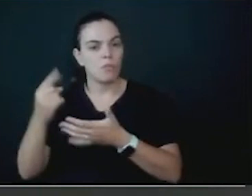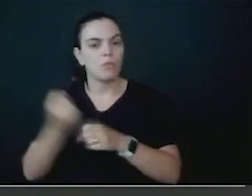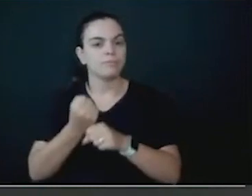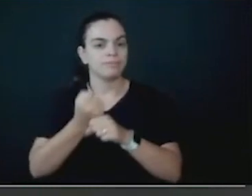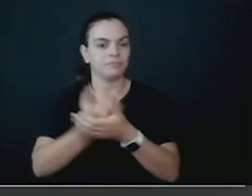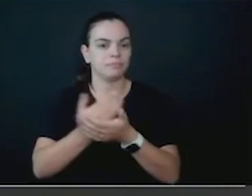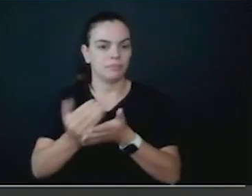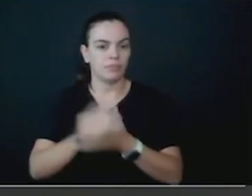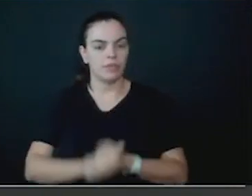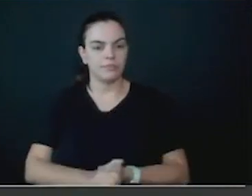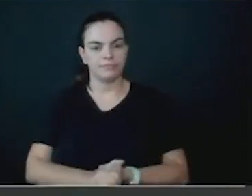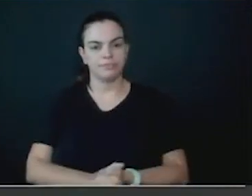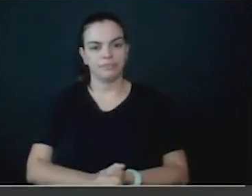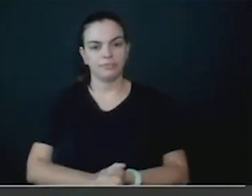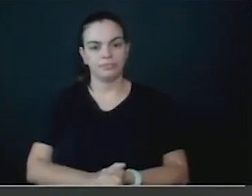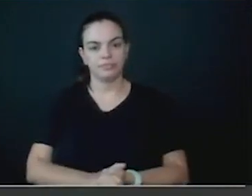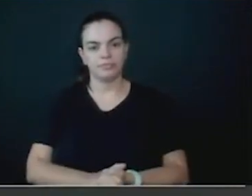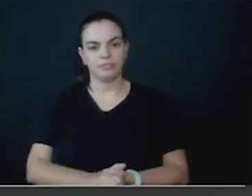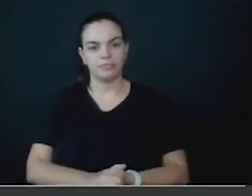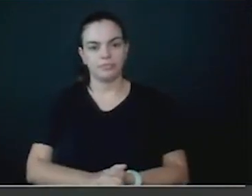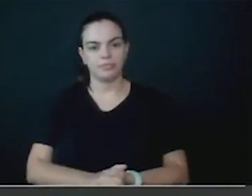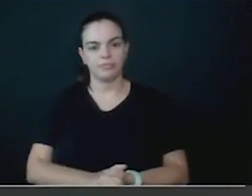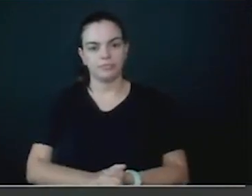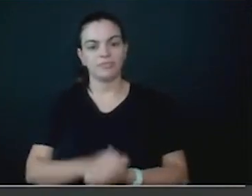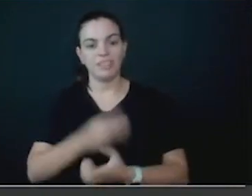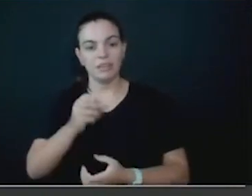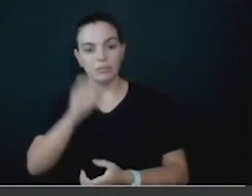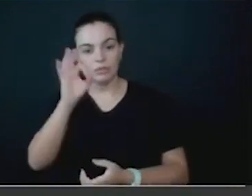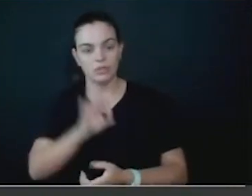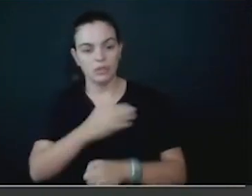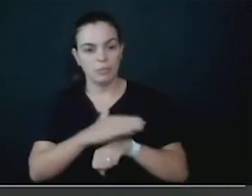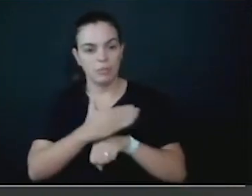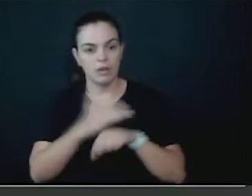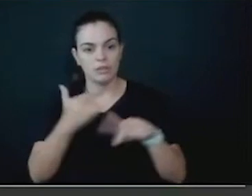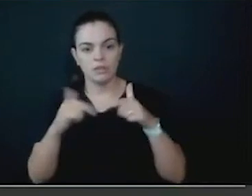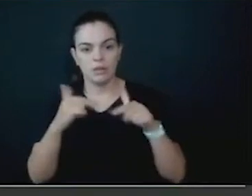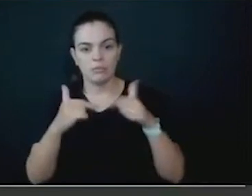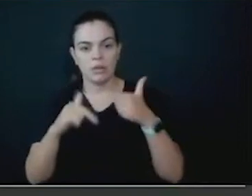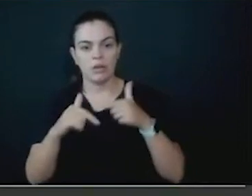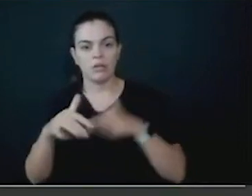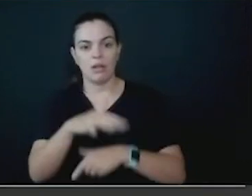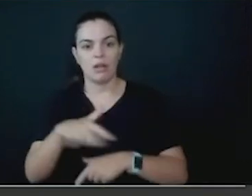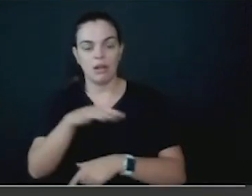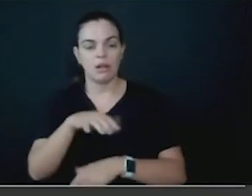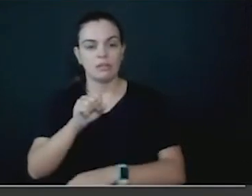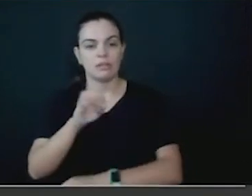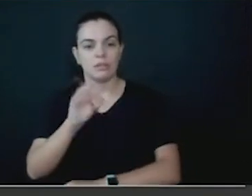ações previstas no plano no setorial, é, a gente está junto com o IPUG discutindo esse monitoramento para conseguir colocar